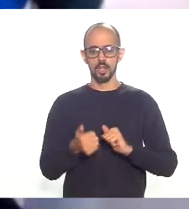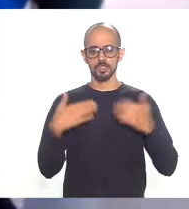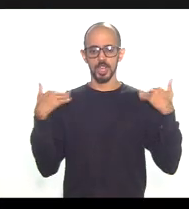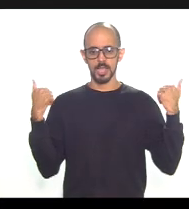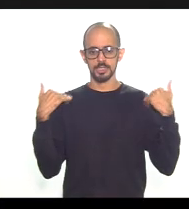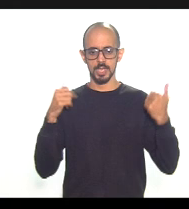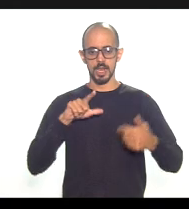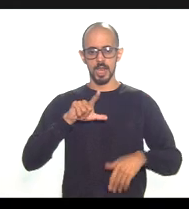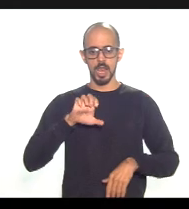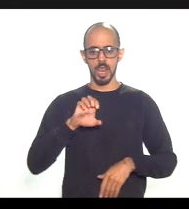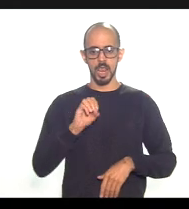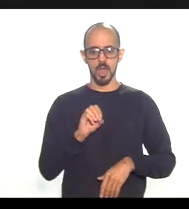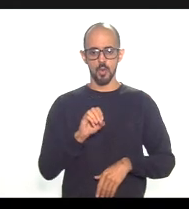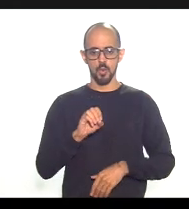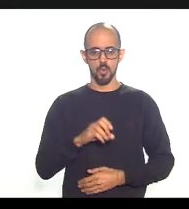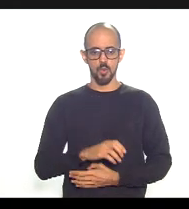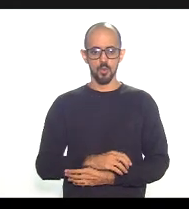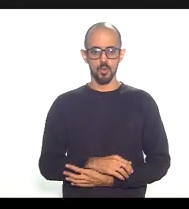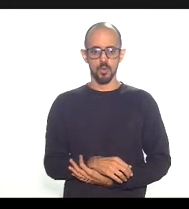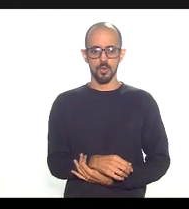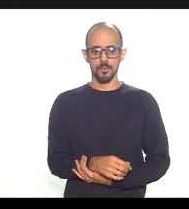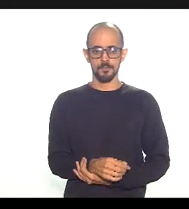Vieira.